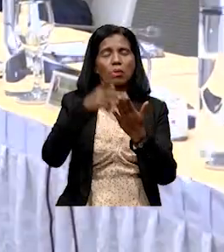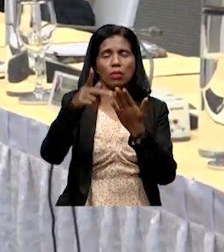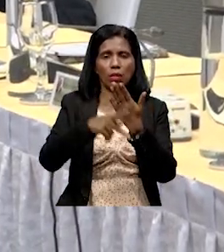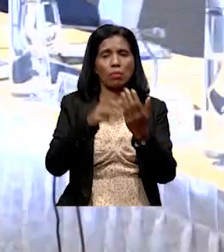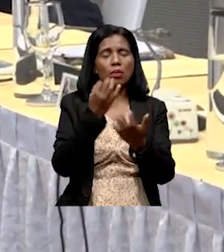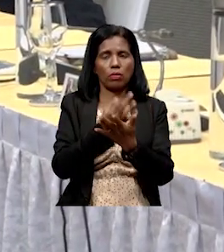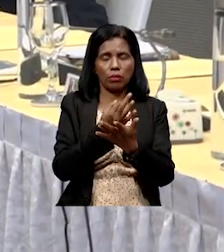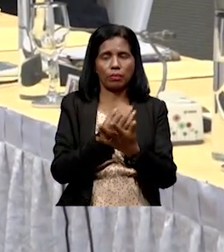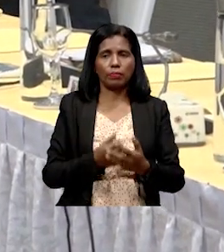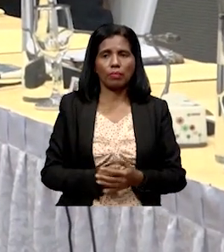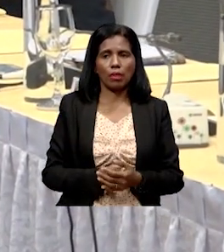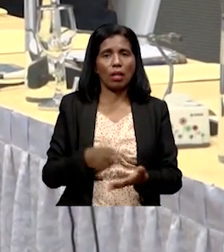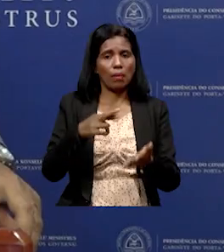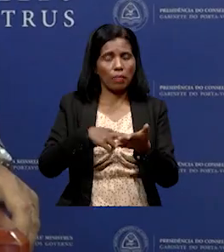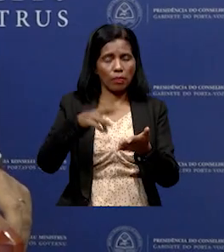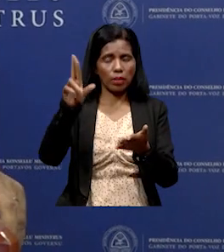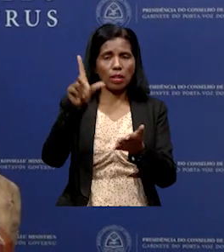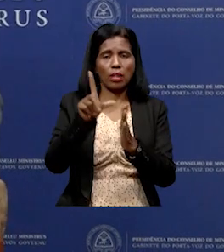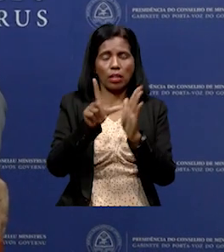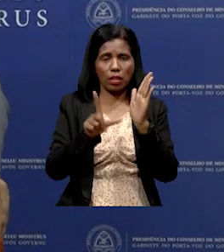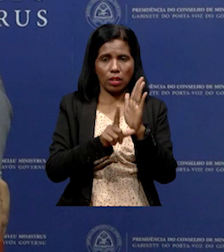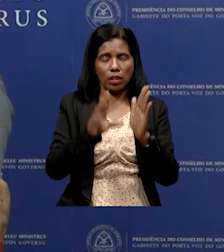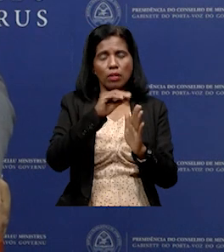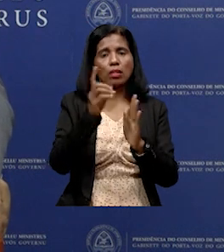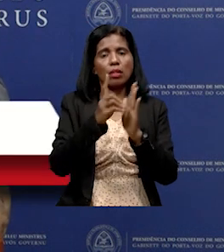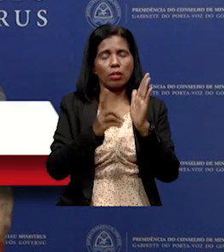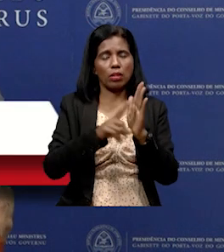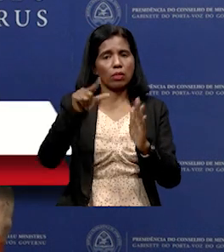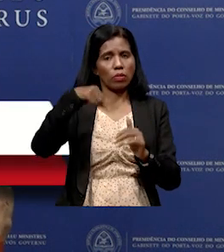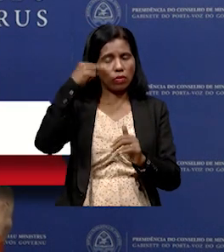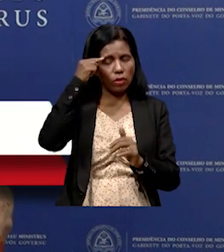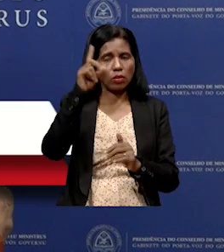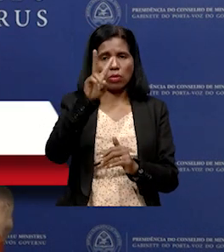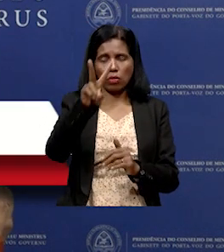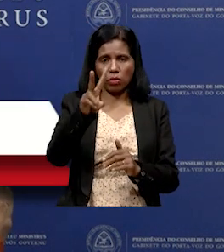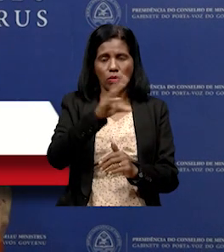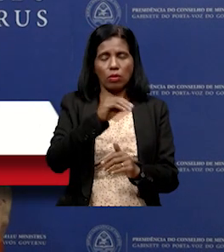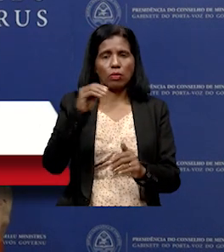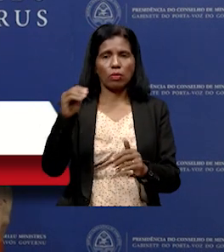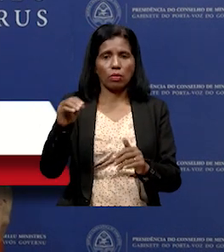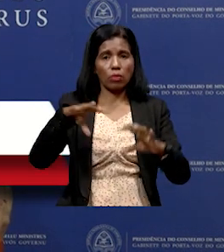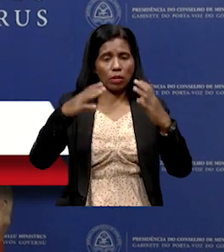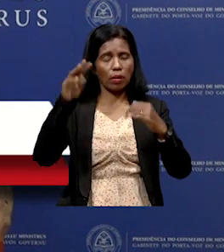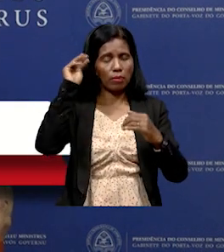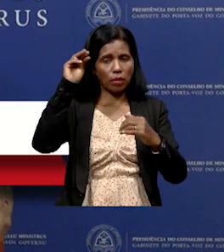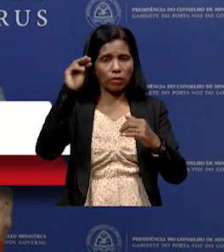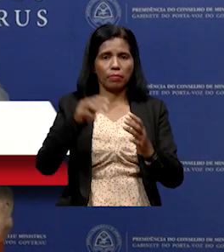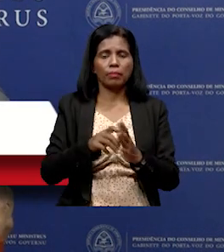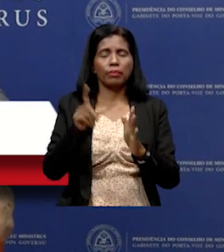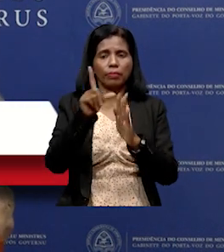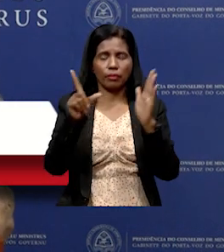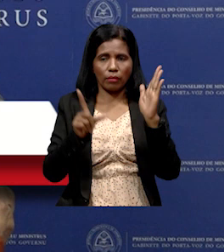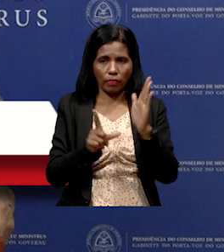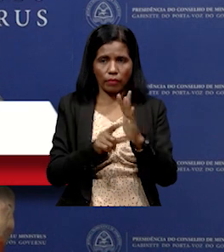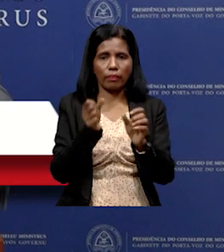nian aprova tan decreto lei ida no decreto governo rua. Decreto lei não bem com o Conselho Ministro aprova, mas decreto lei não